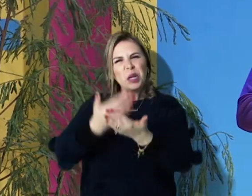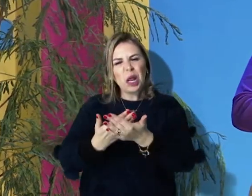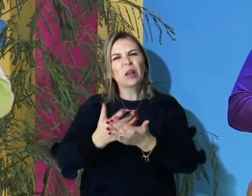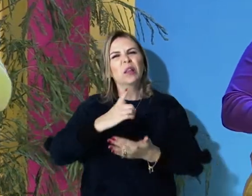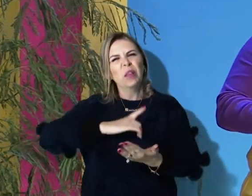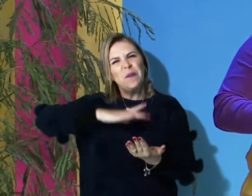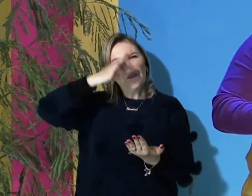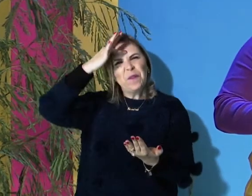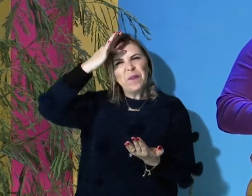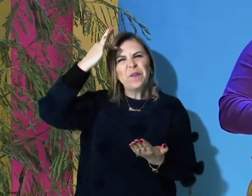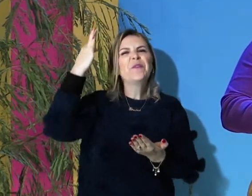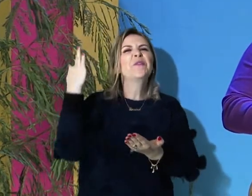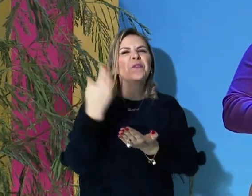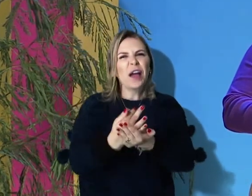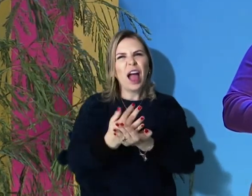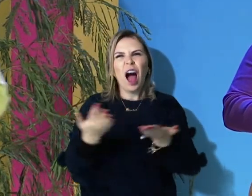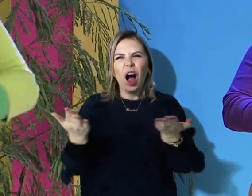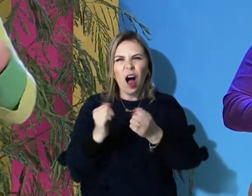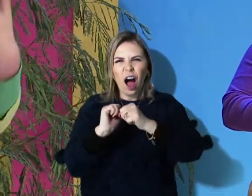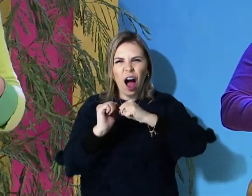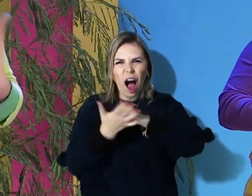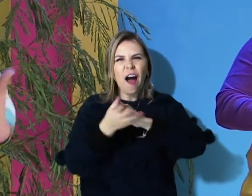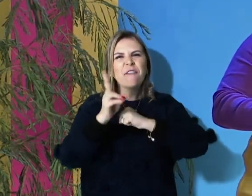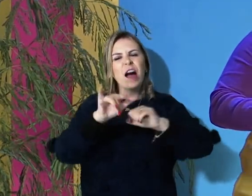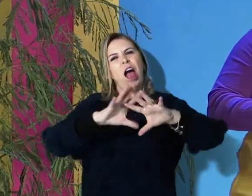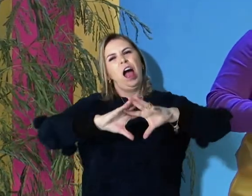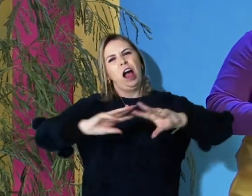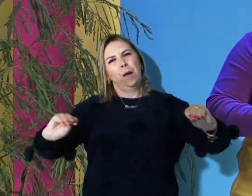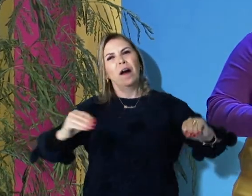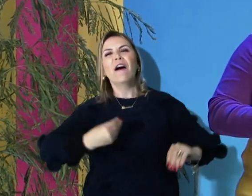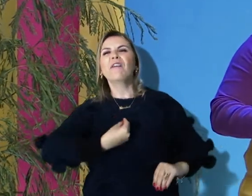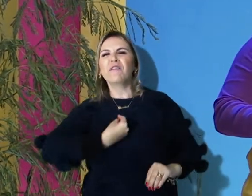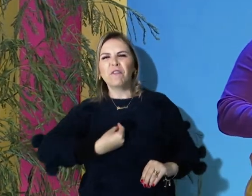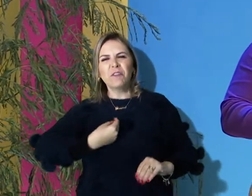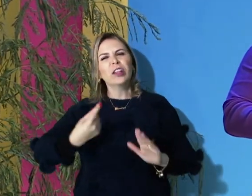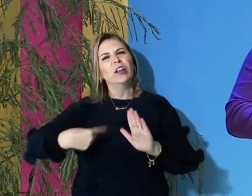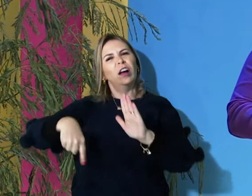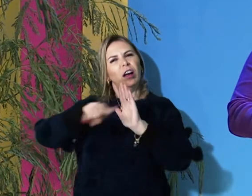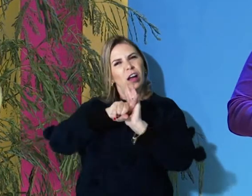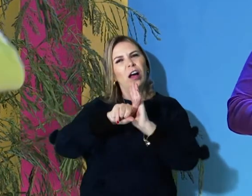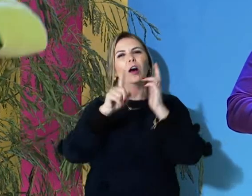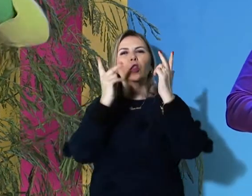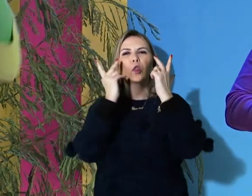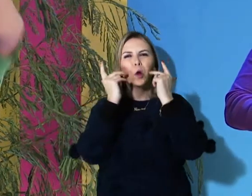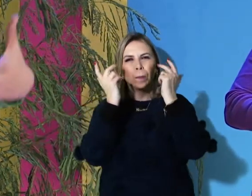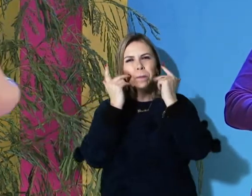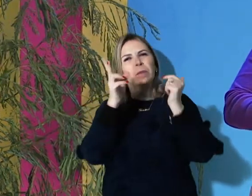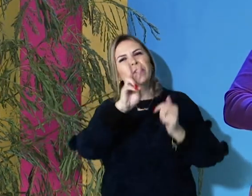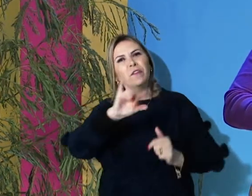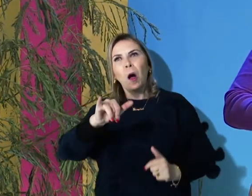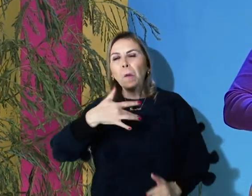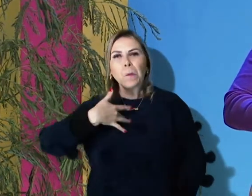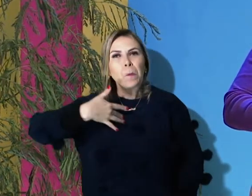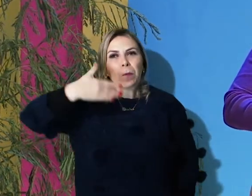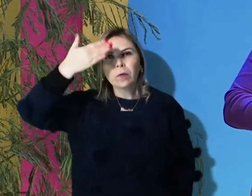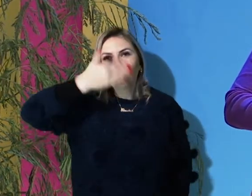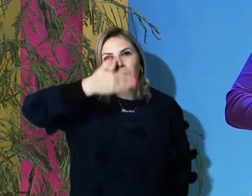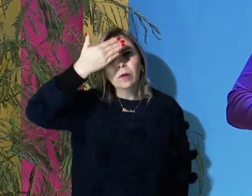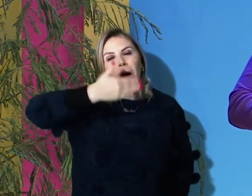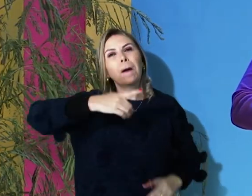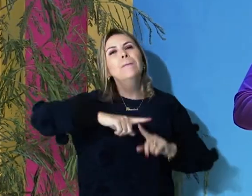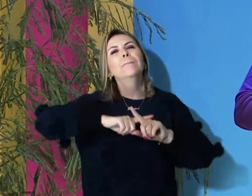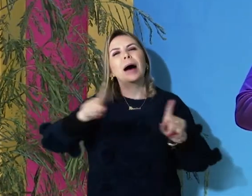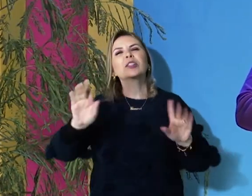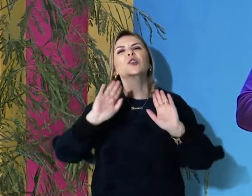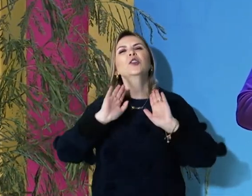fé que tudo isso vai acabar e nossas vidas vão voltar ao normal. Nós ainda não podemos ver, mas esse